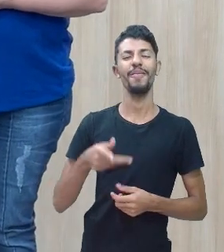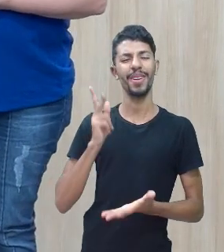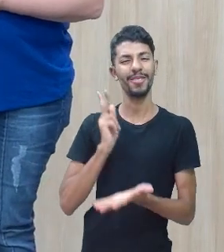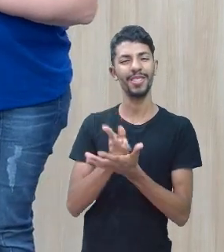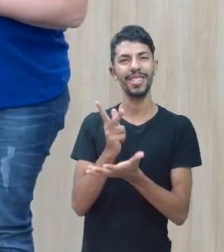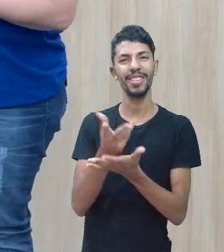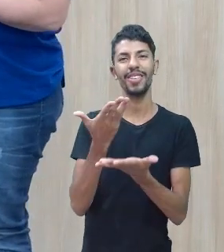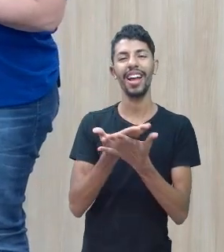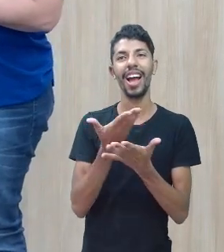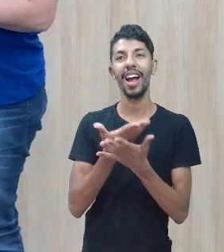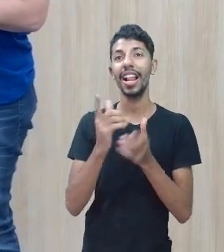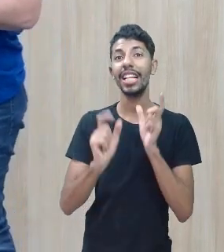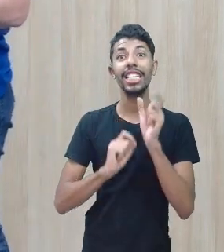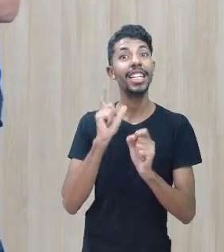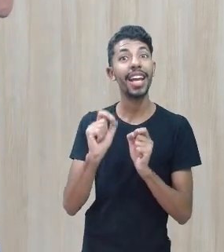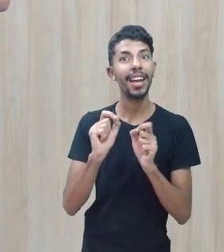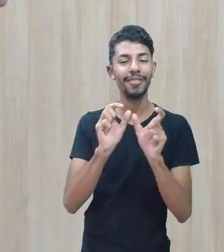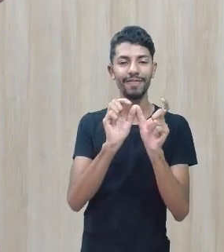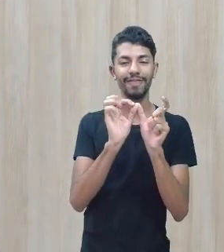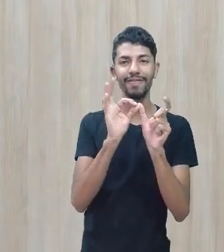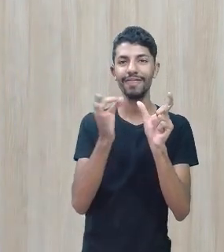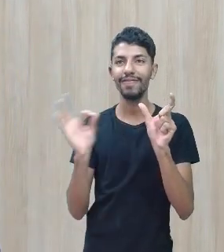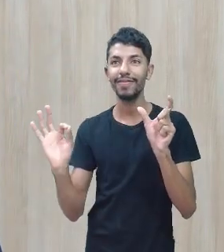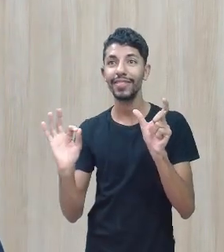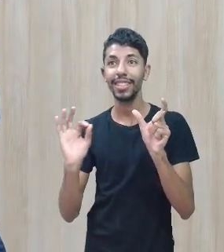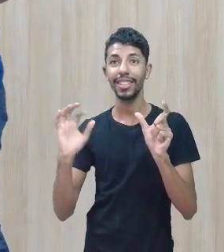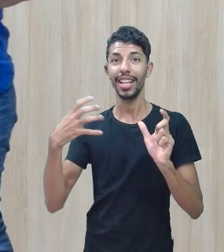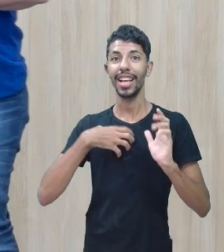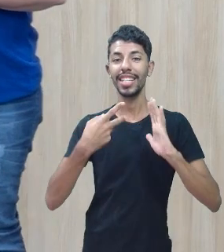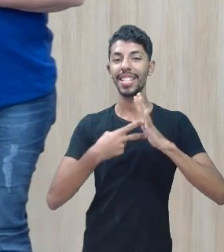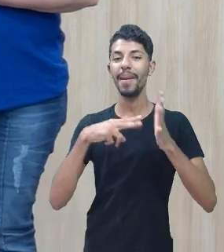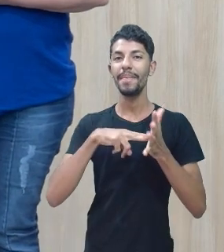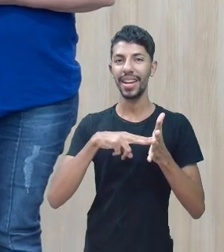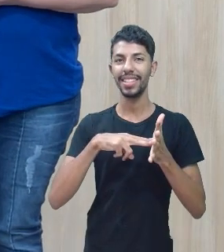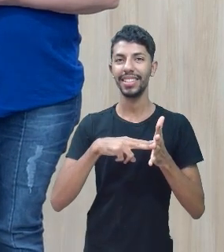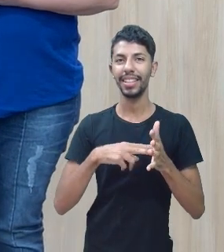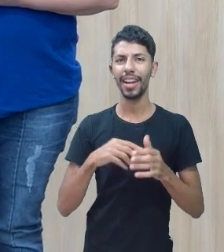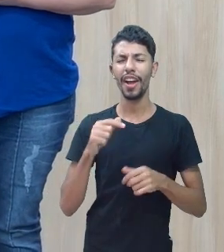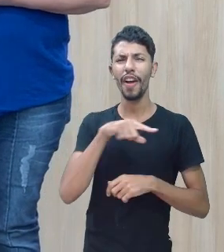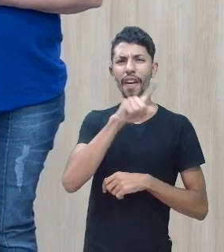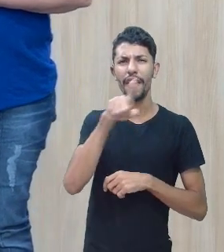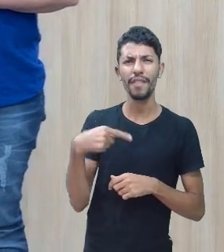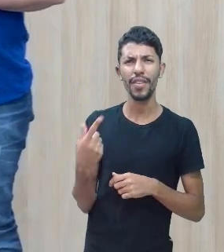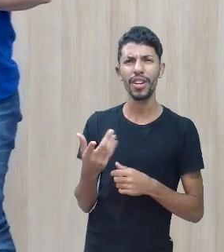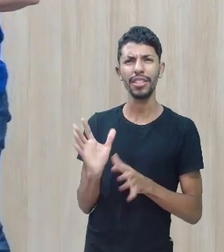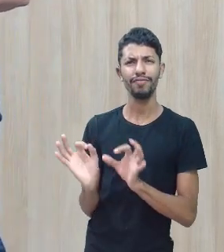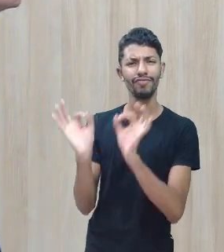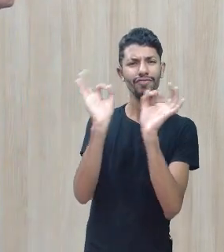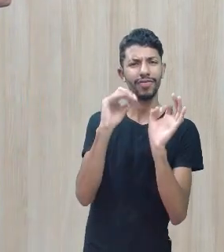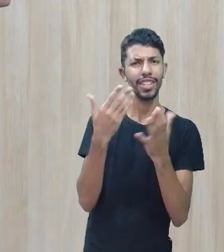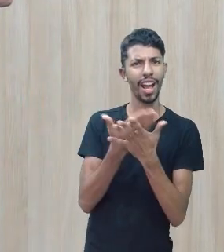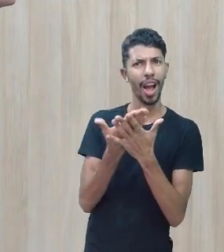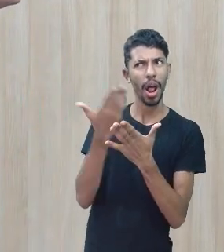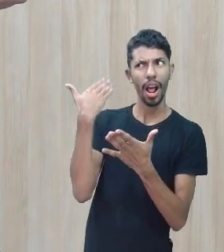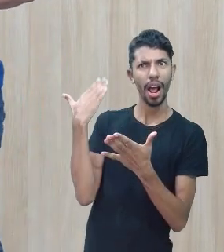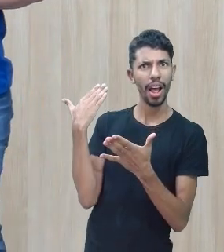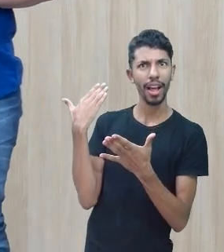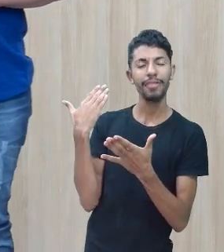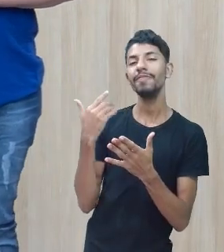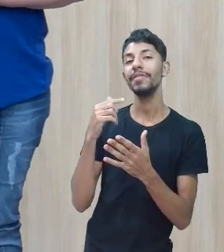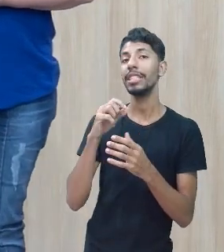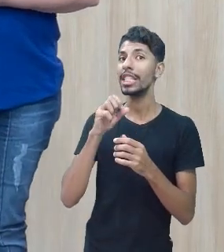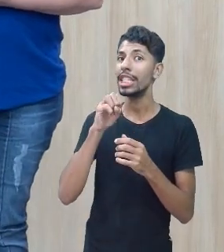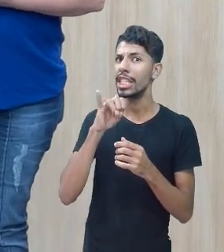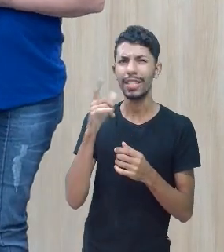nossa aula de morfossintaxe e semântica. Vocês assistiram à aula anterior? Se não, vocês podem